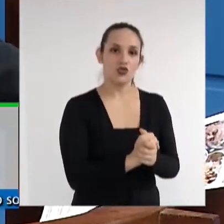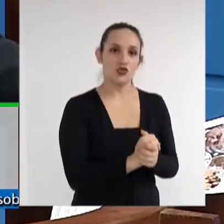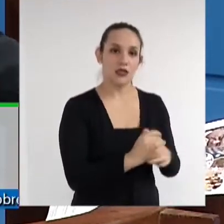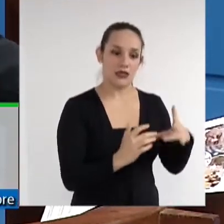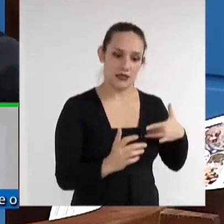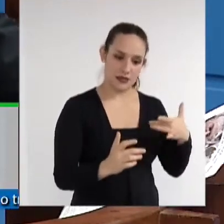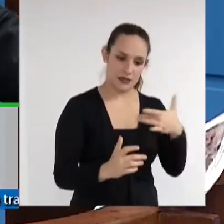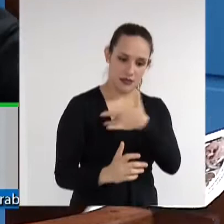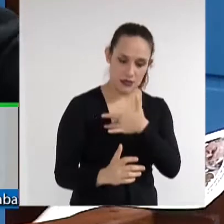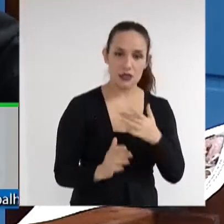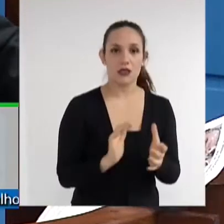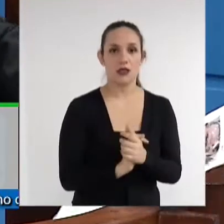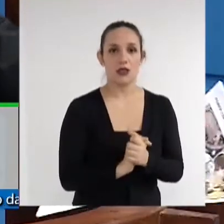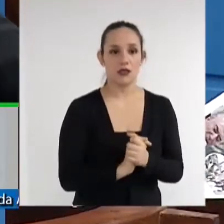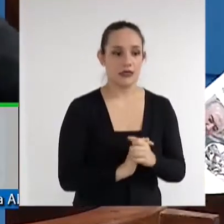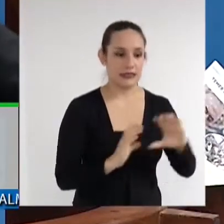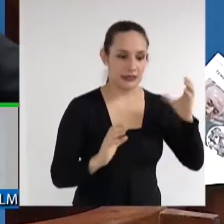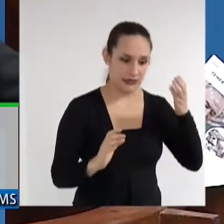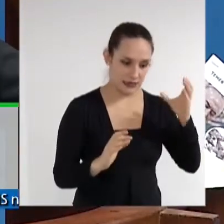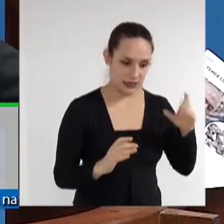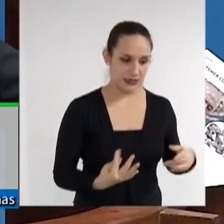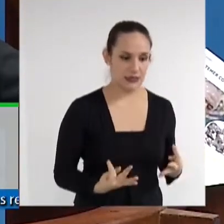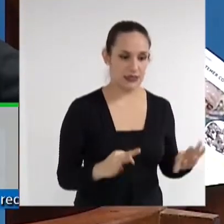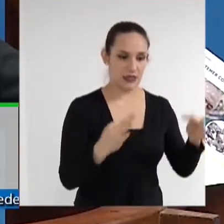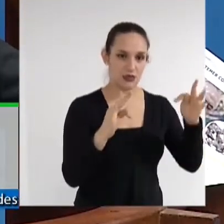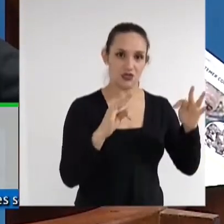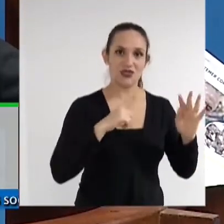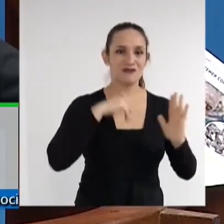tecnologia. São as áreas que mais sofreram cortes.